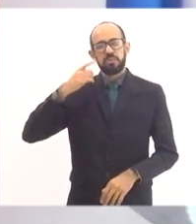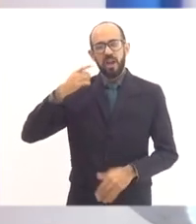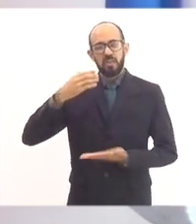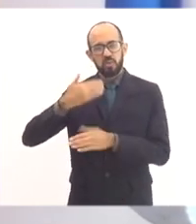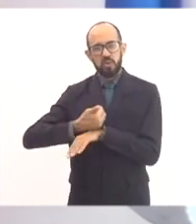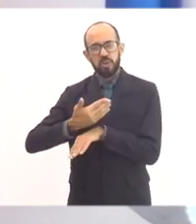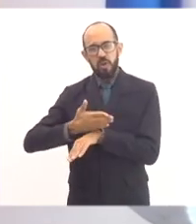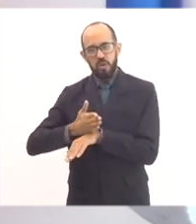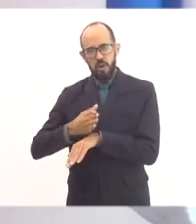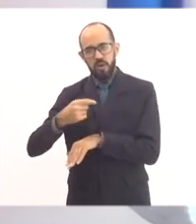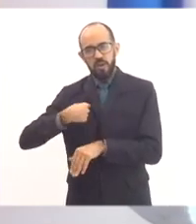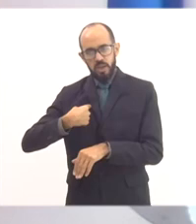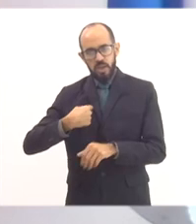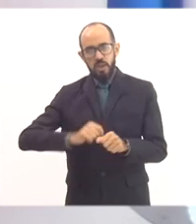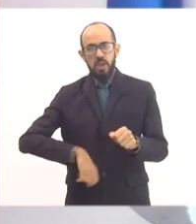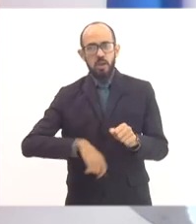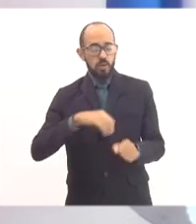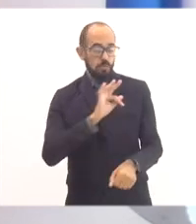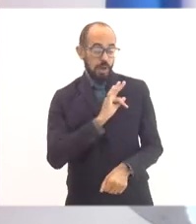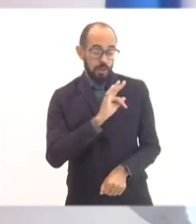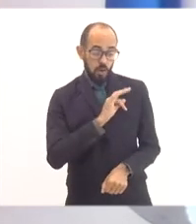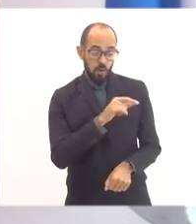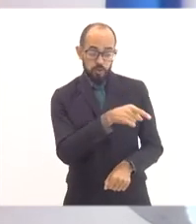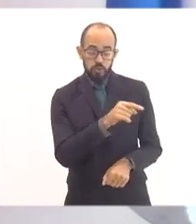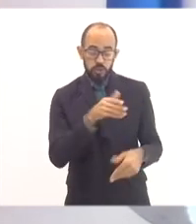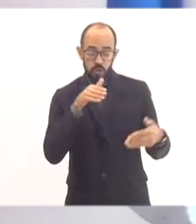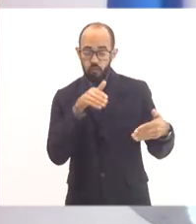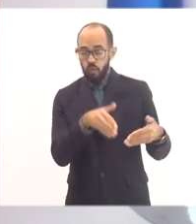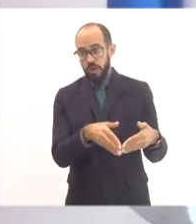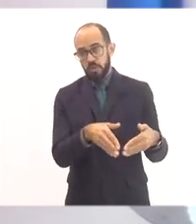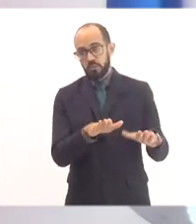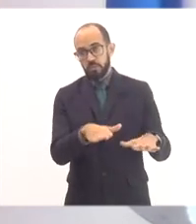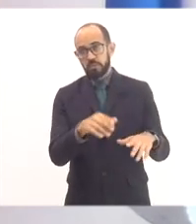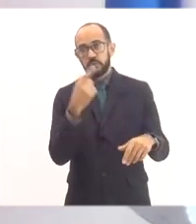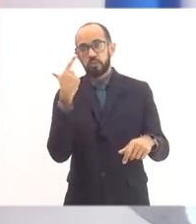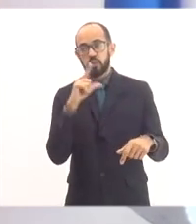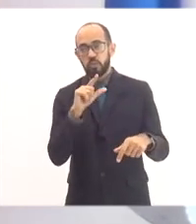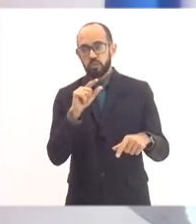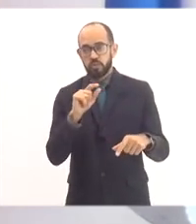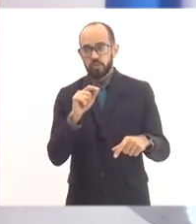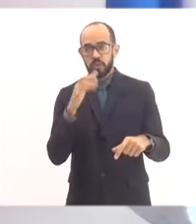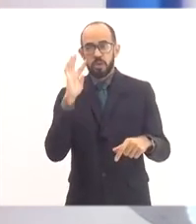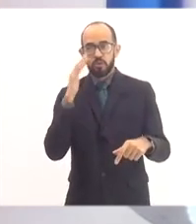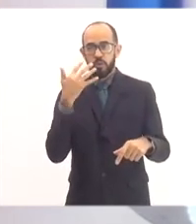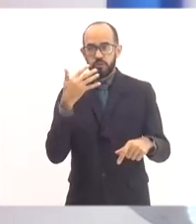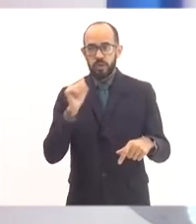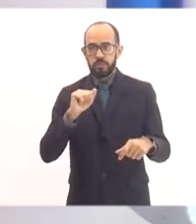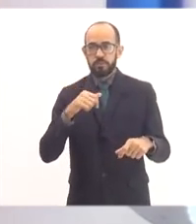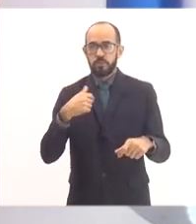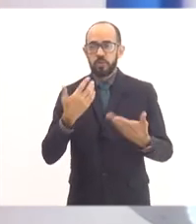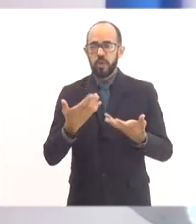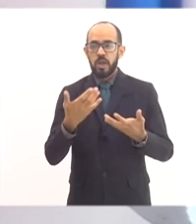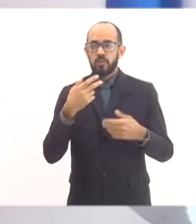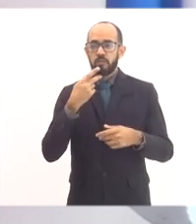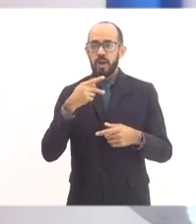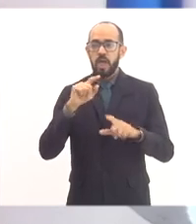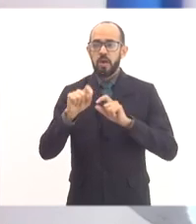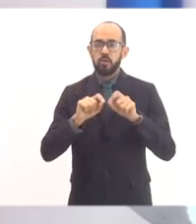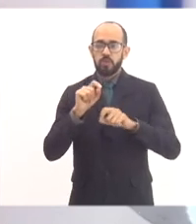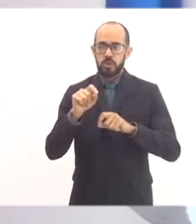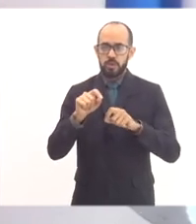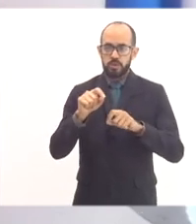eu quanto a deputada Marta Rocha, a gente está muito envolvido nisso. Para a gente dar objetividade, eu queria falar das